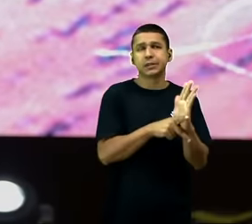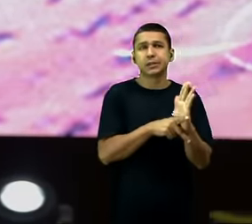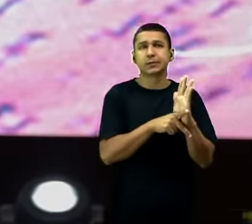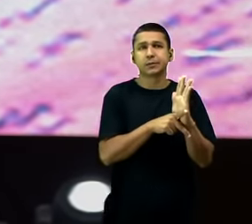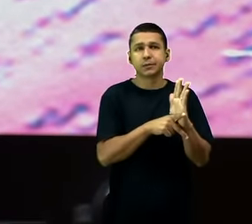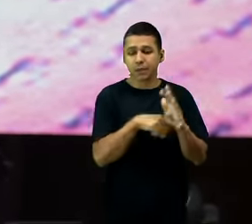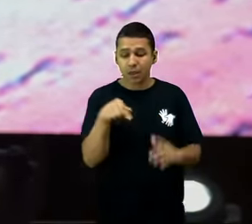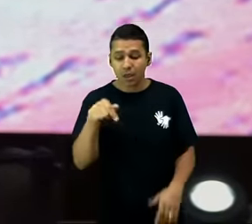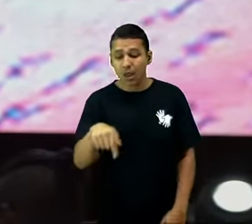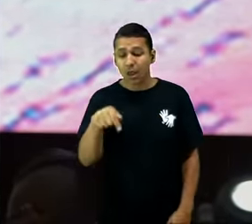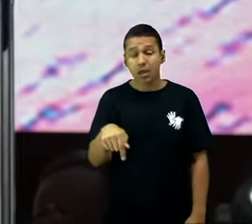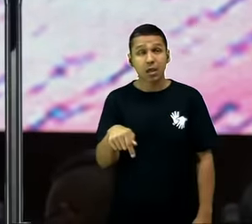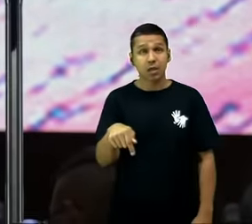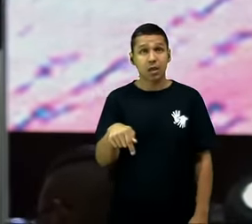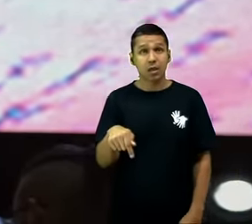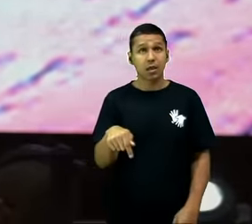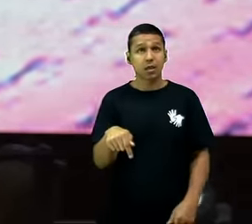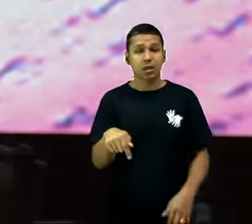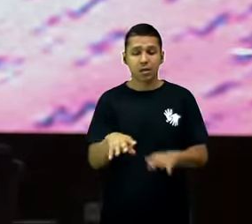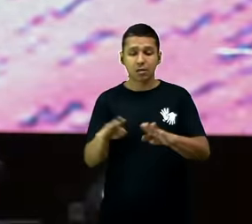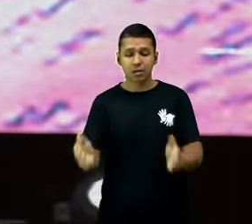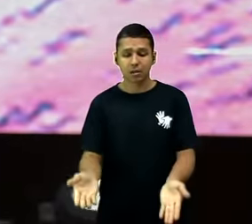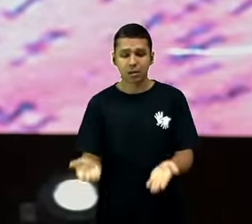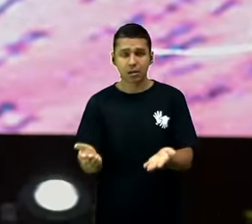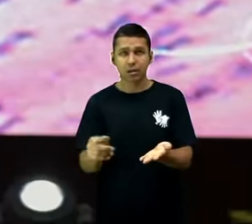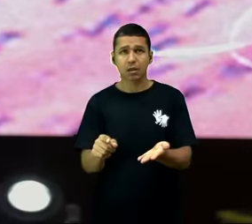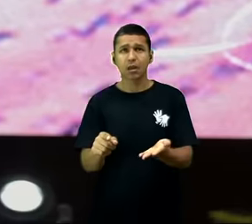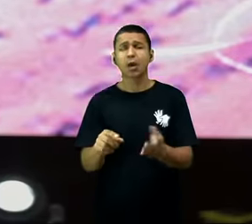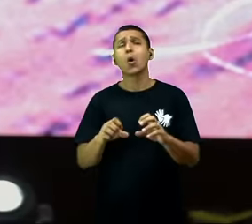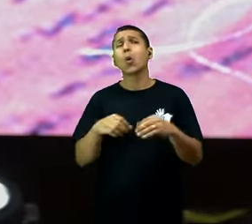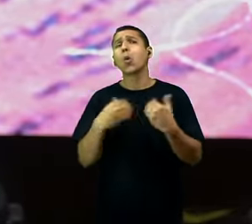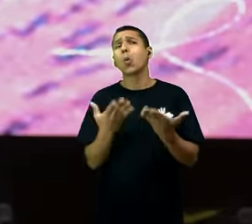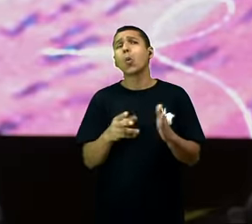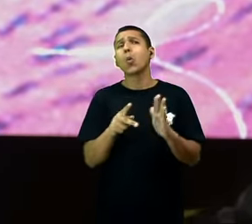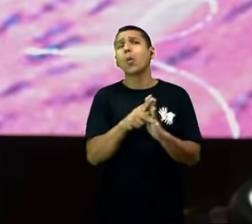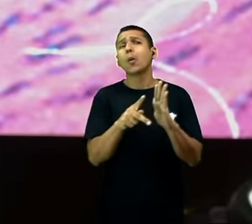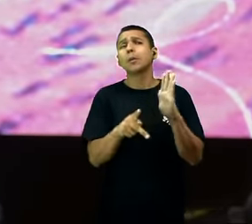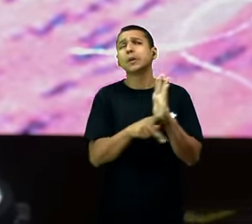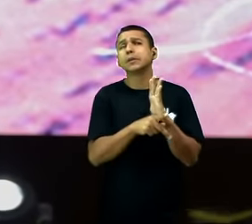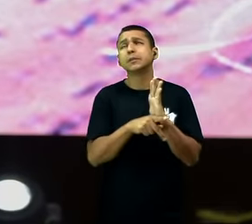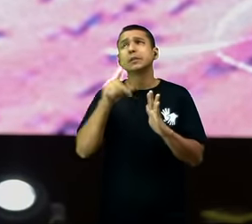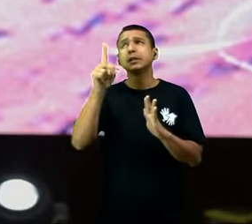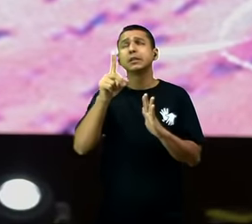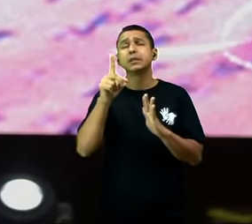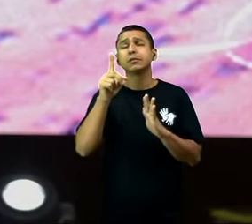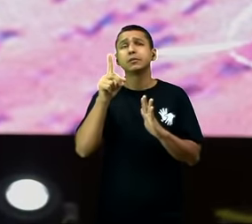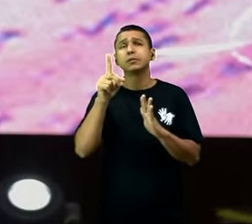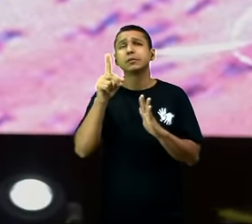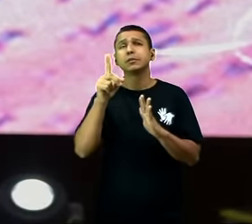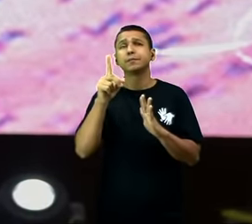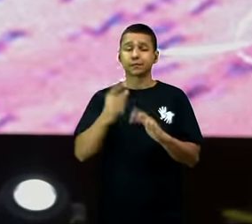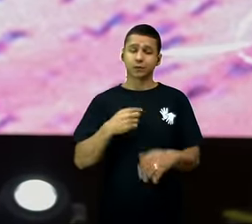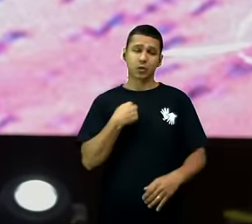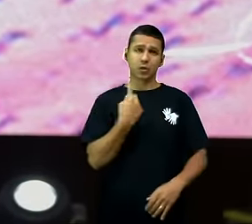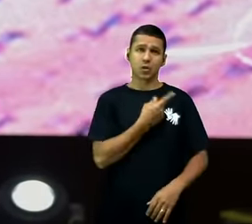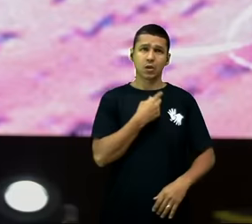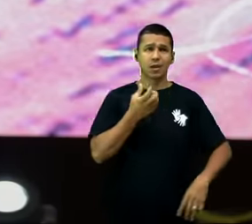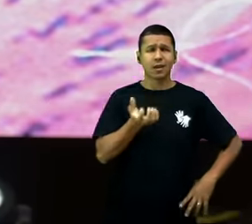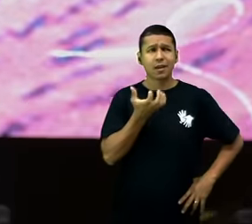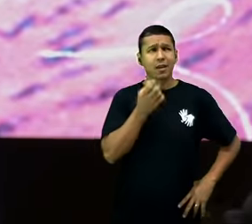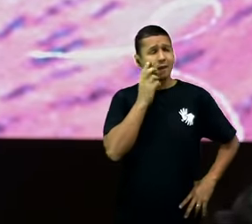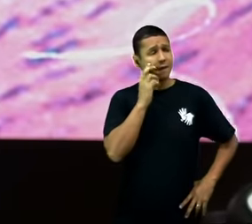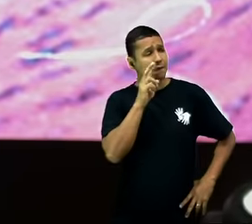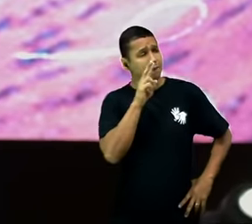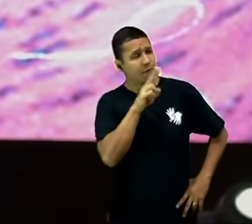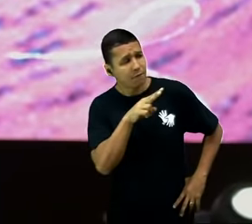fazendo aqui? Estabelecendo um princípio. Qual é o princípio, pastor, que Deus está estabelecendo? A gente tem mania de querer ver o cordeiro primeiro, para